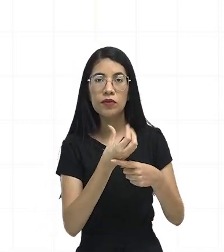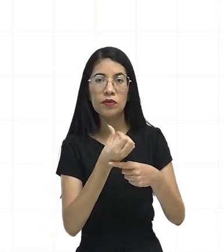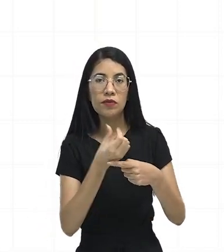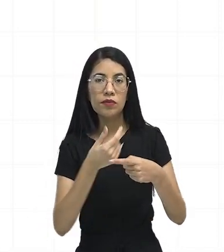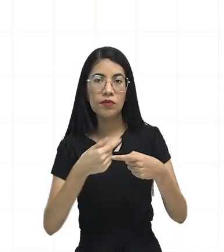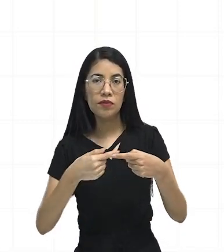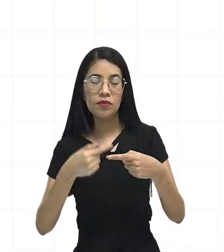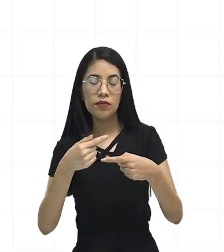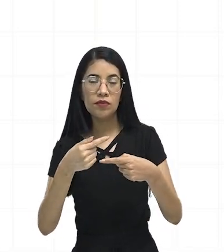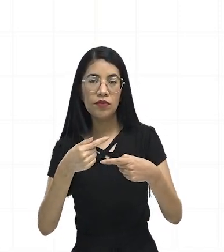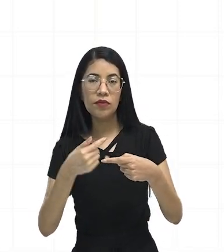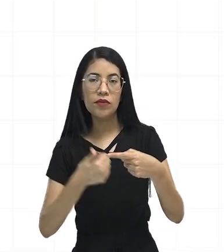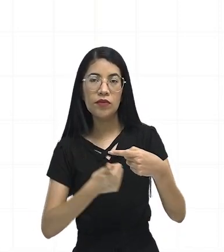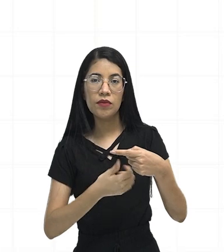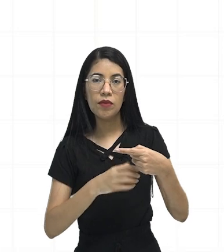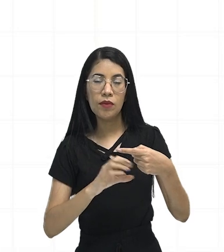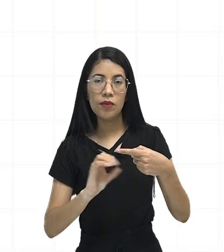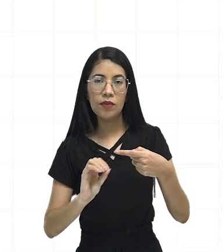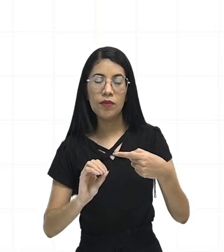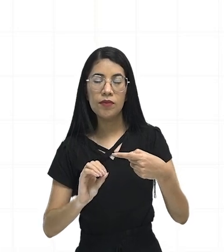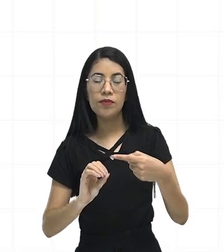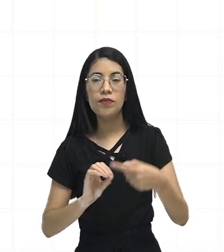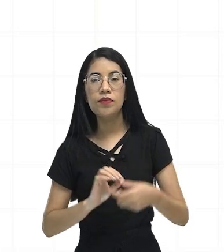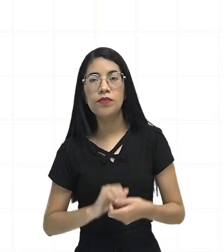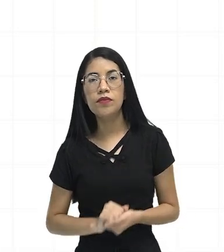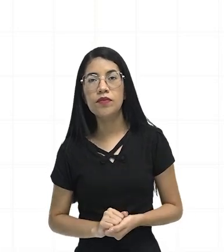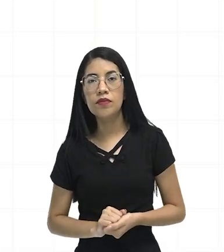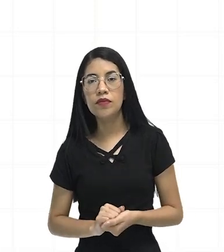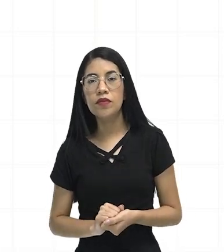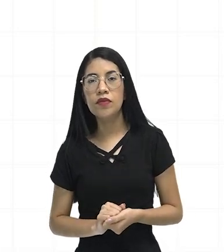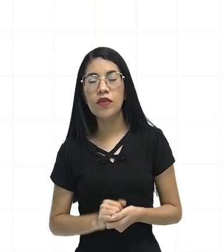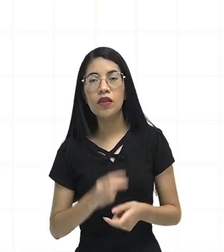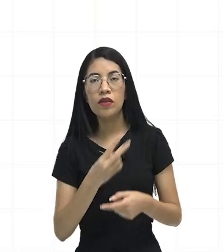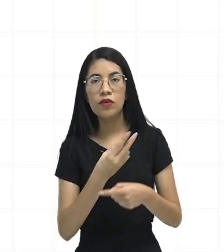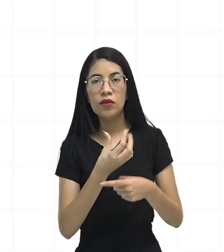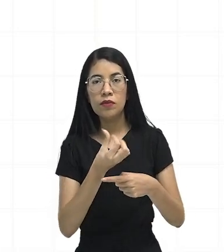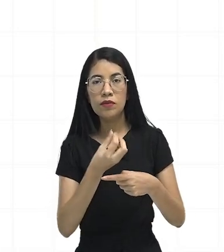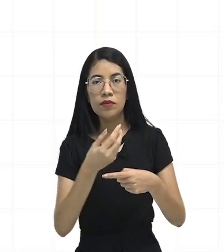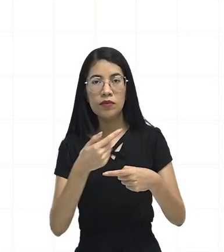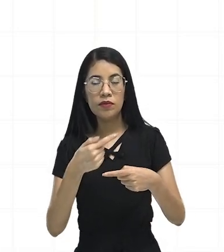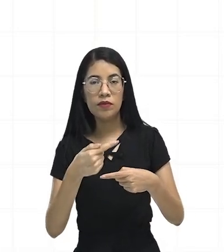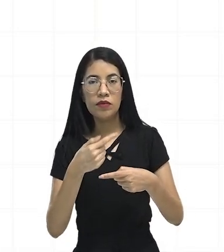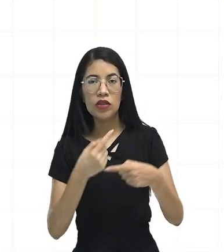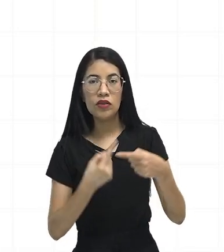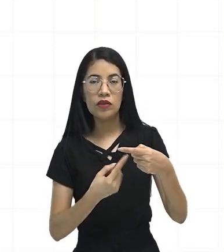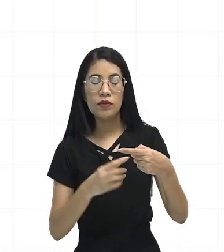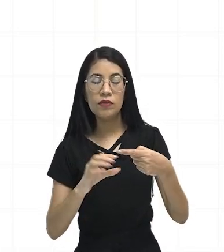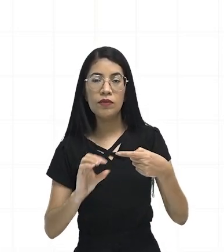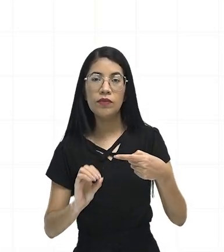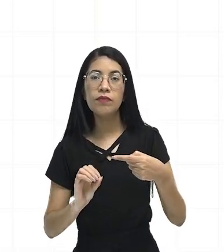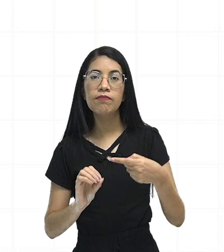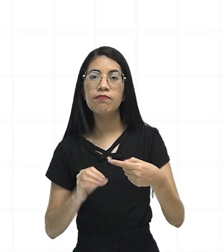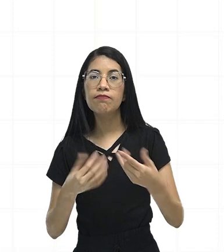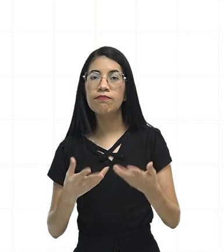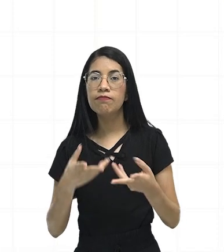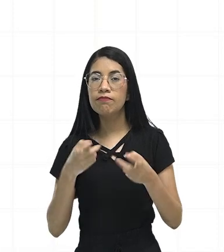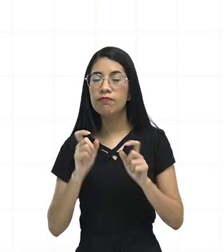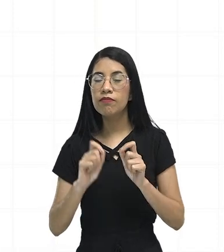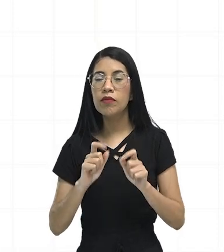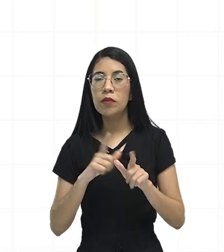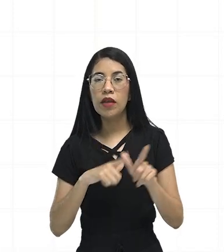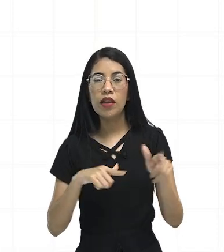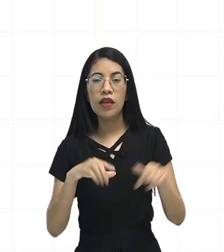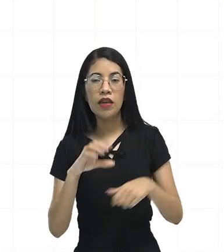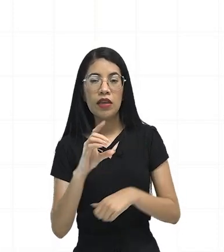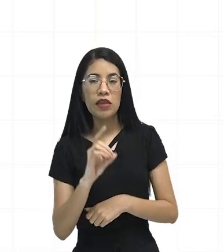267 sobre 10, tá? 267 sobre 10. Veja que a letra